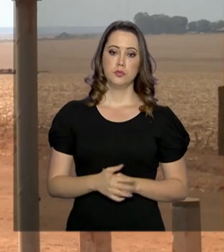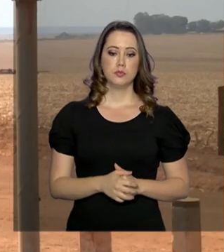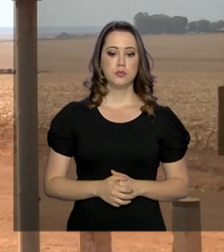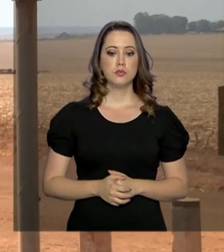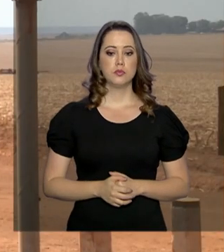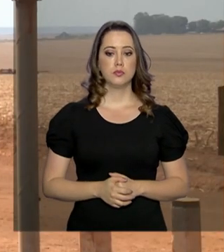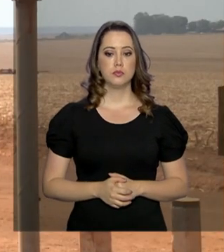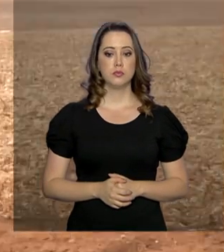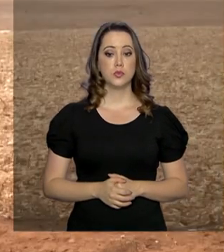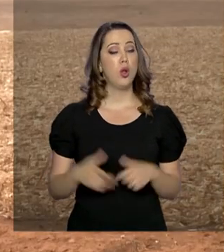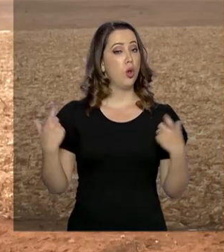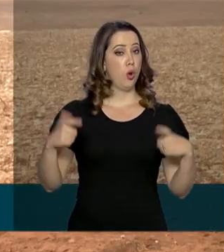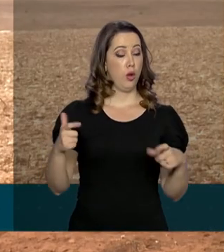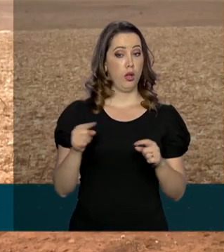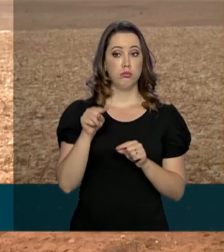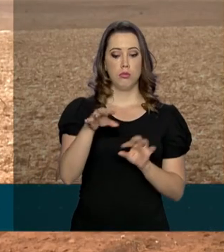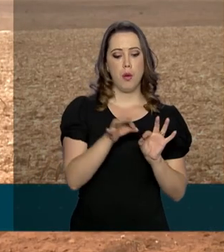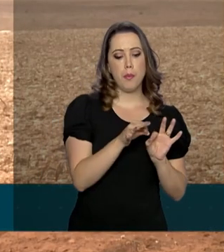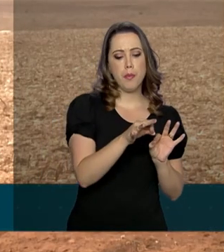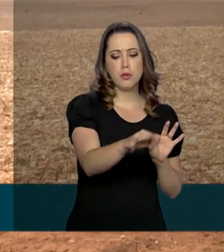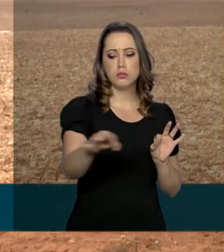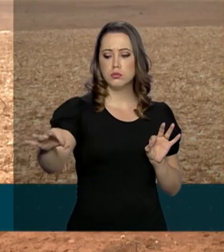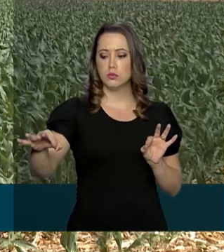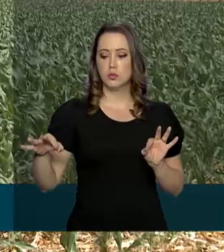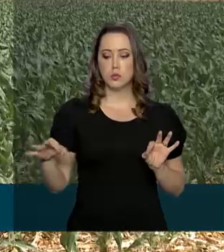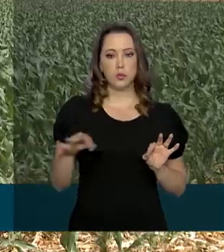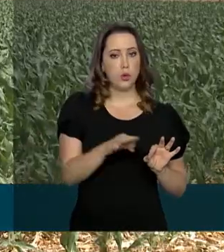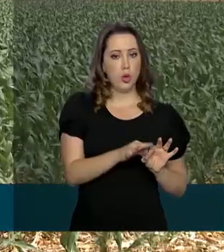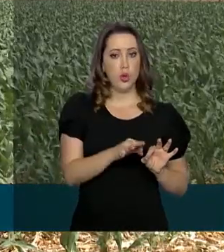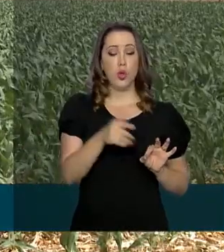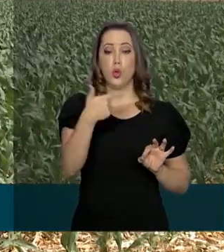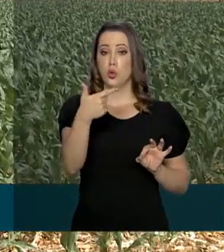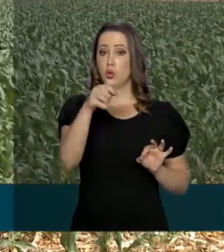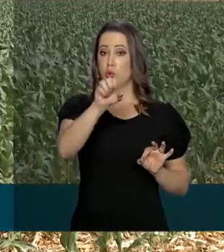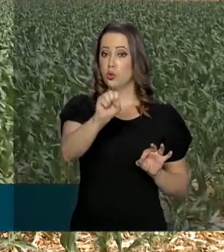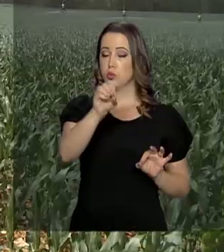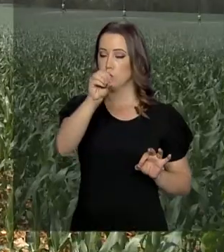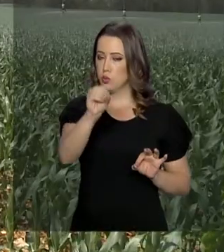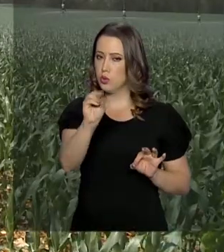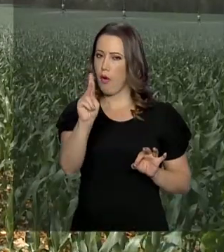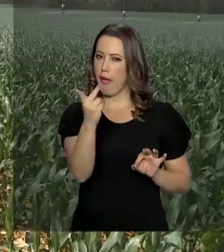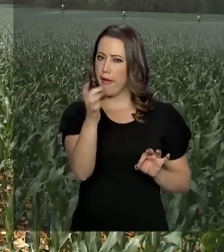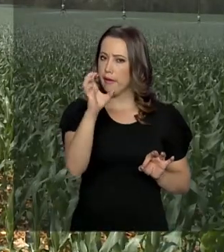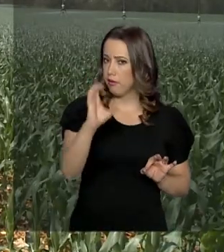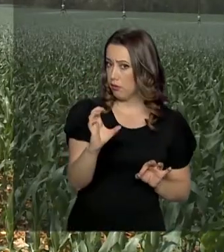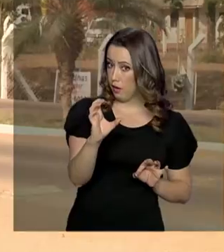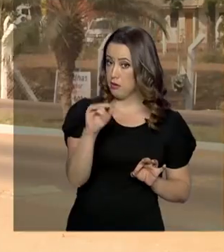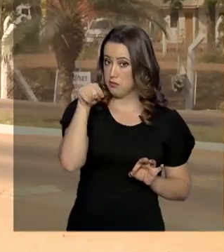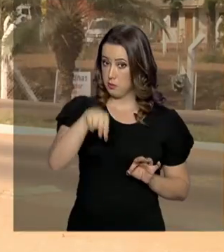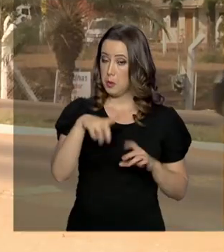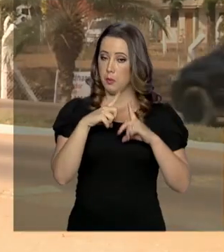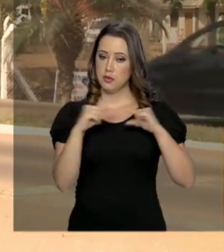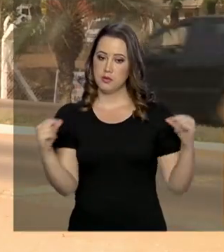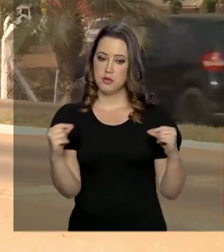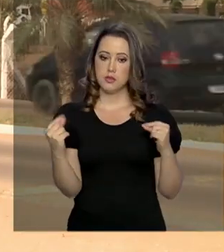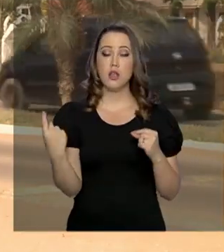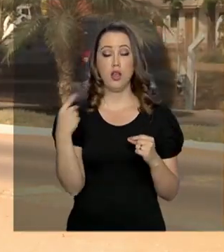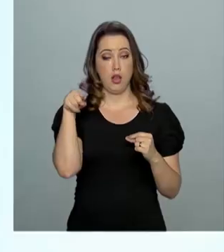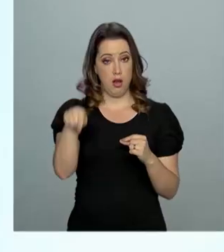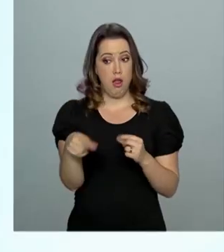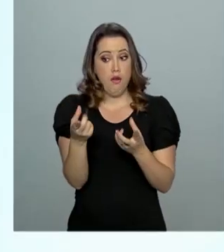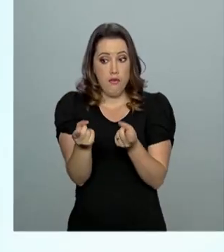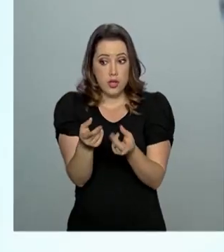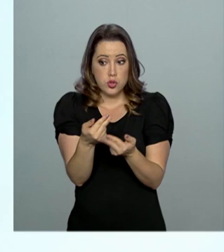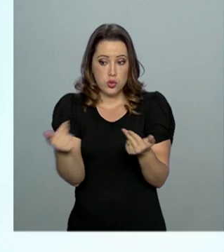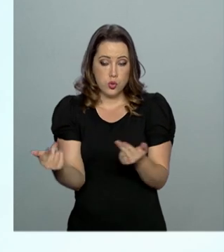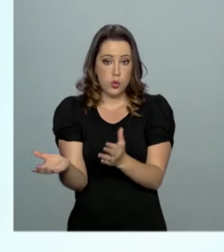Nesta propriedade de 280 hectares na região rural de Brasília, parte da produção vem para essa cooperativa.